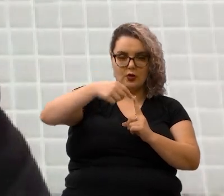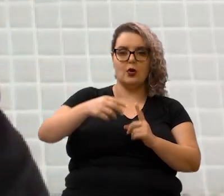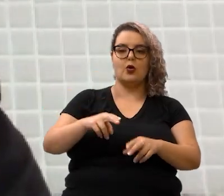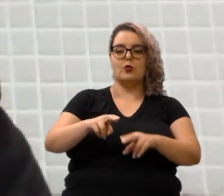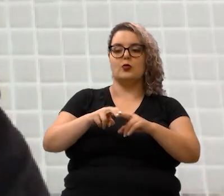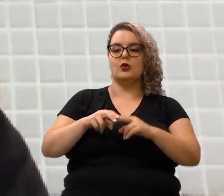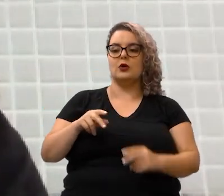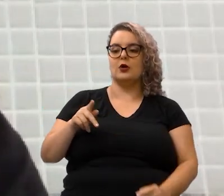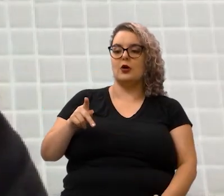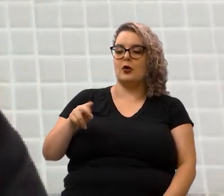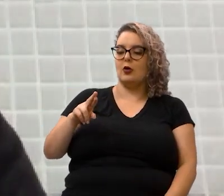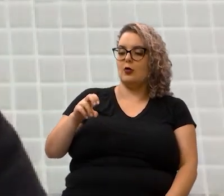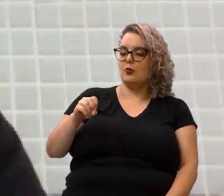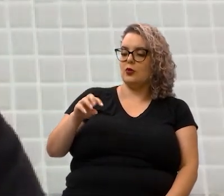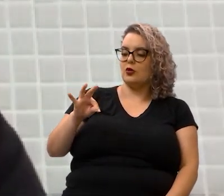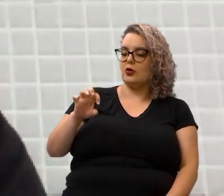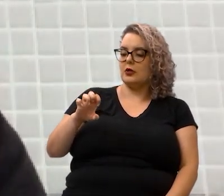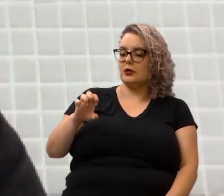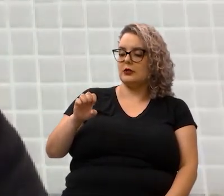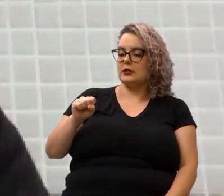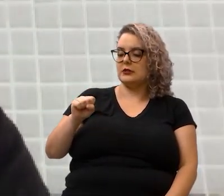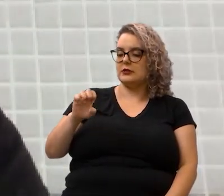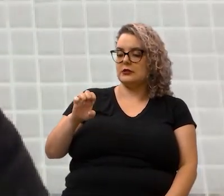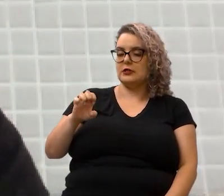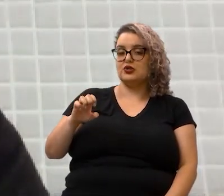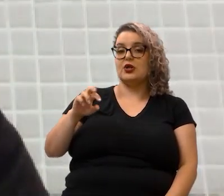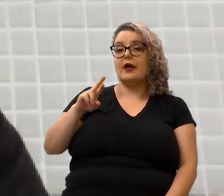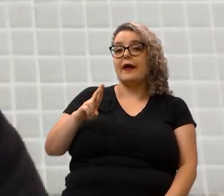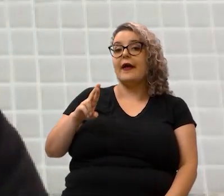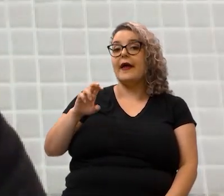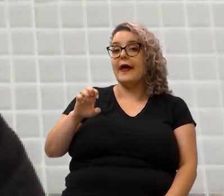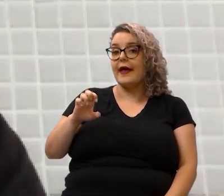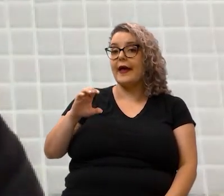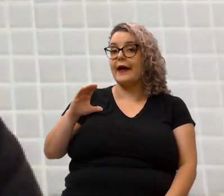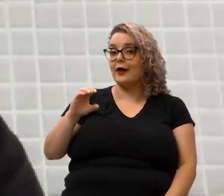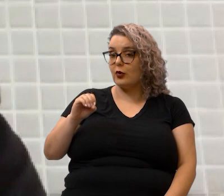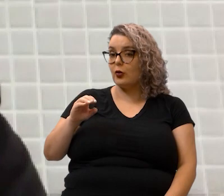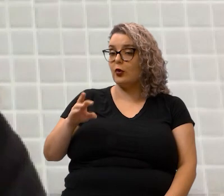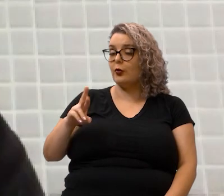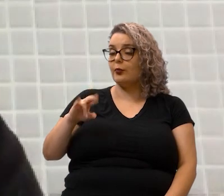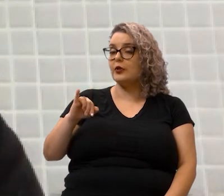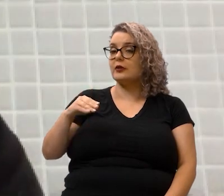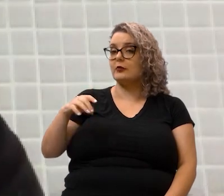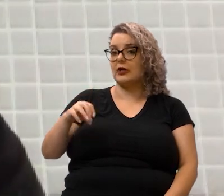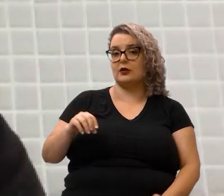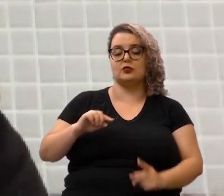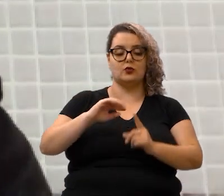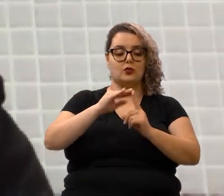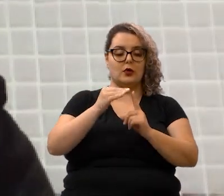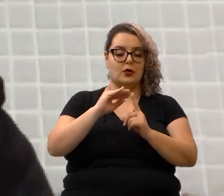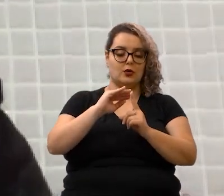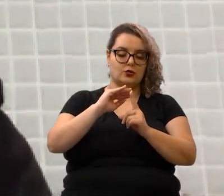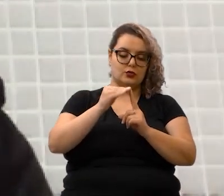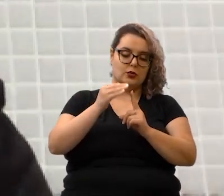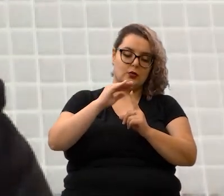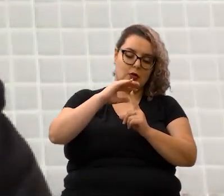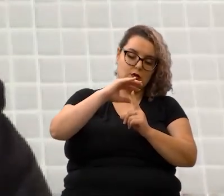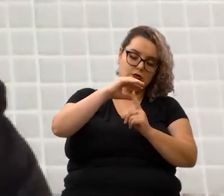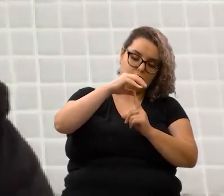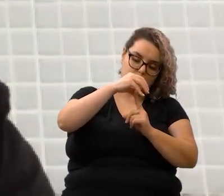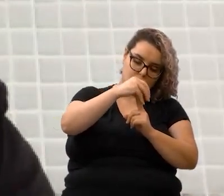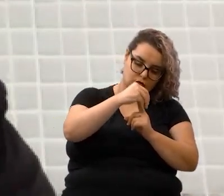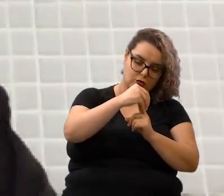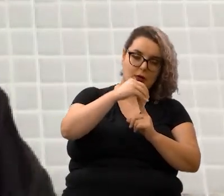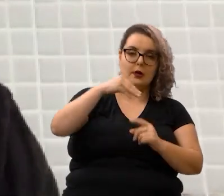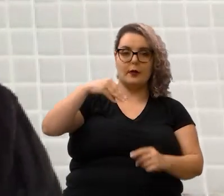para entender. Por isso que chama prótese de recobrimento. Recobrimento porque eu estou recobrindo o osso com uma superfície